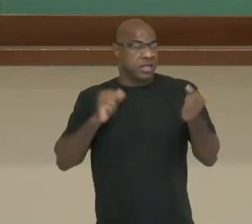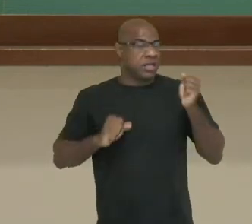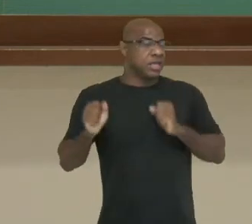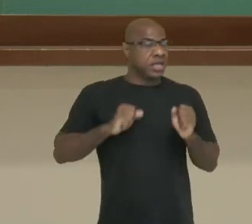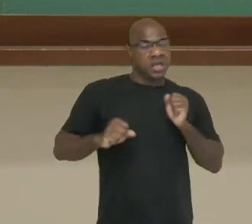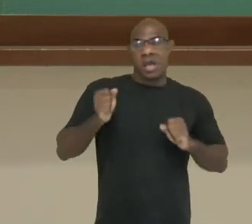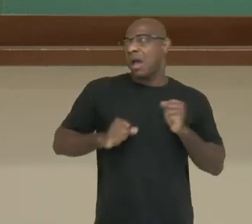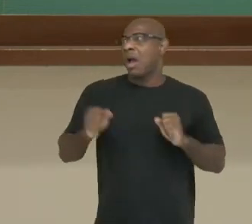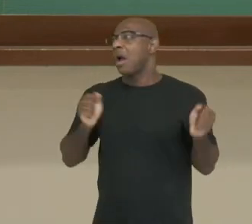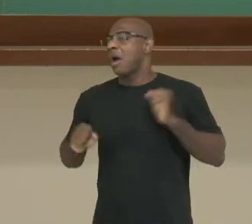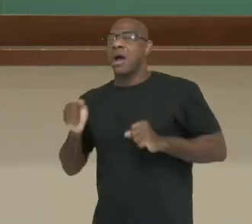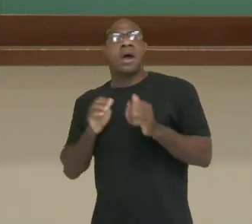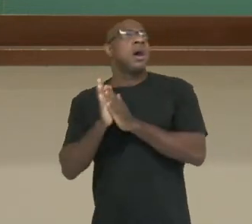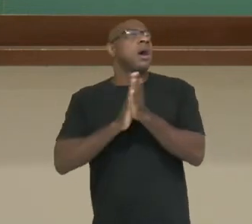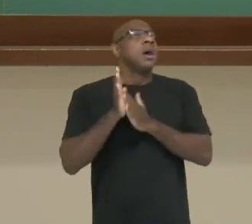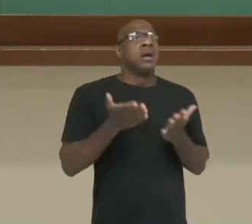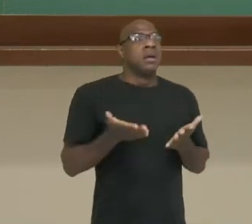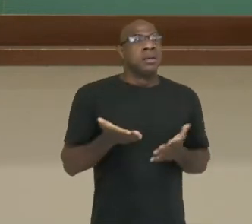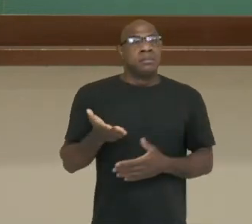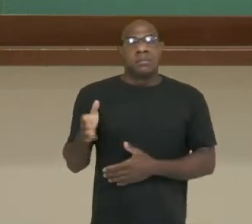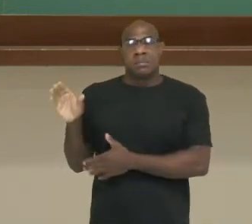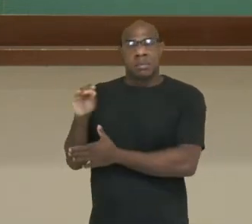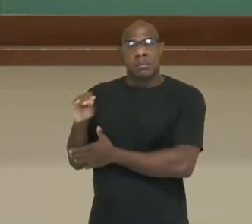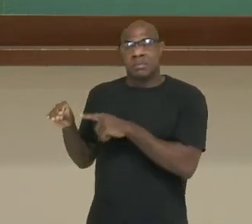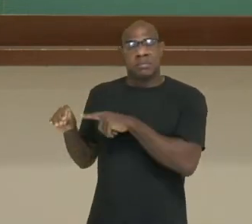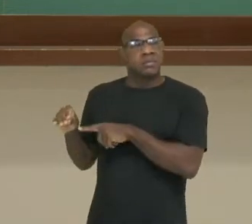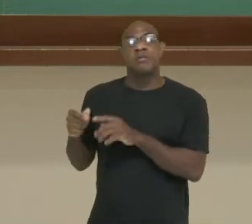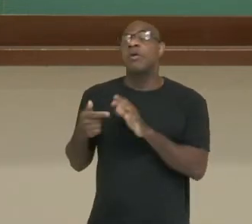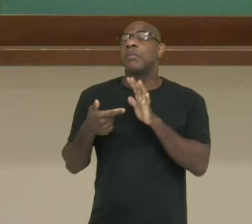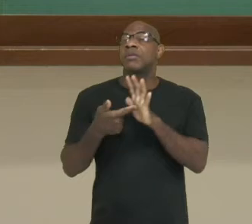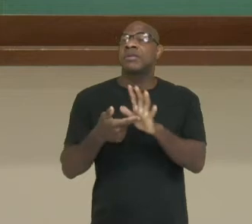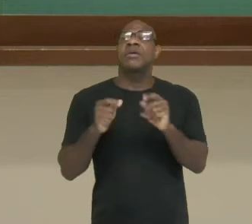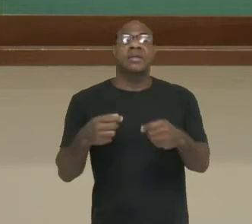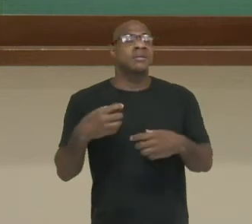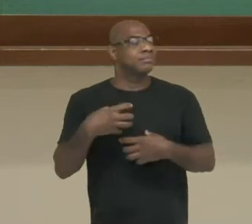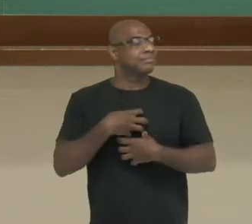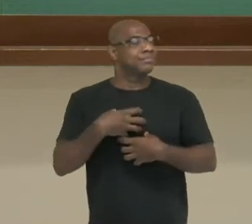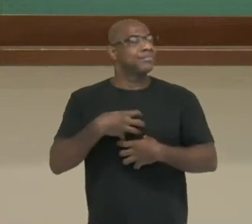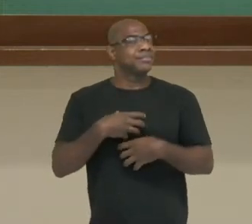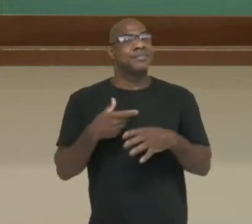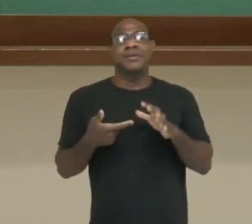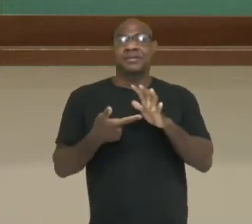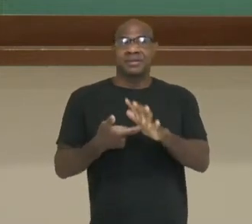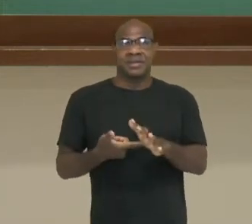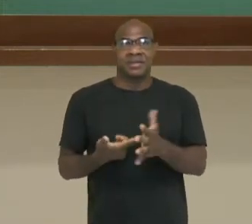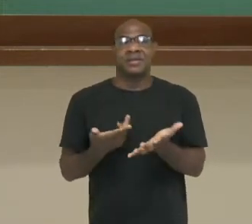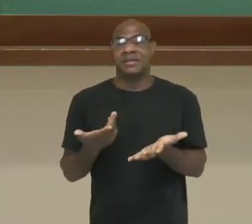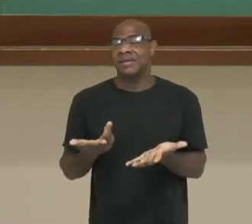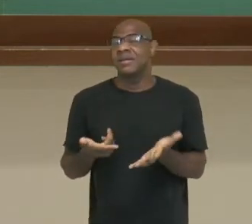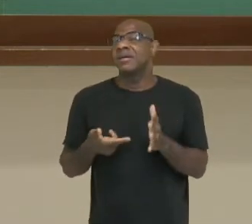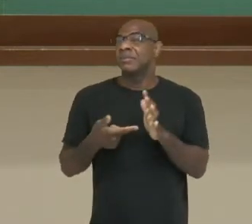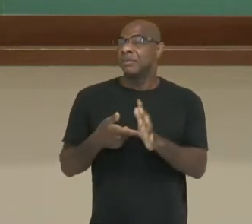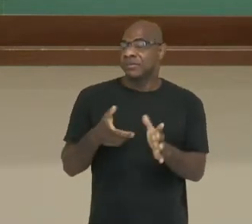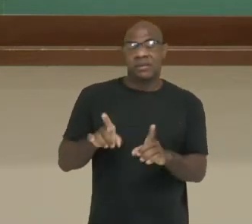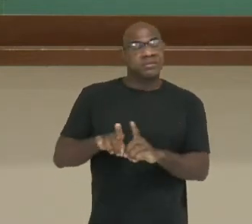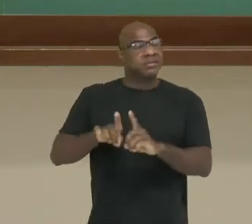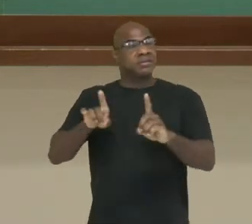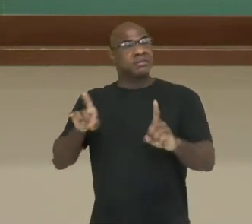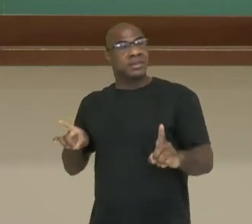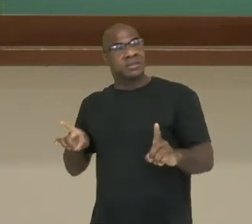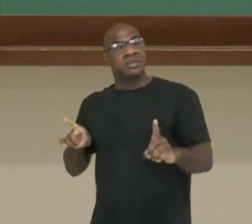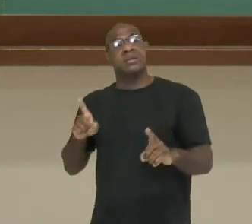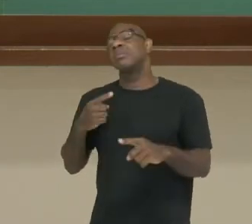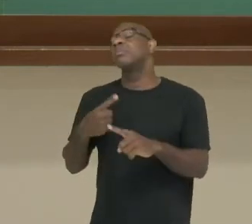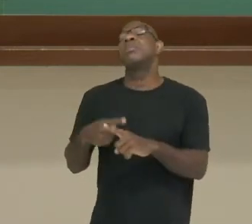enfim, né? Não vou trazer isso na minha voz, mas sim eu vou mostrar essa cena e, né, trazer esse distanciamento do que, por